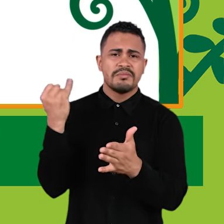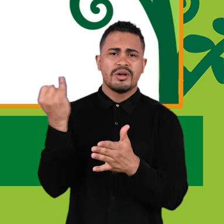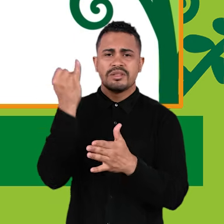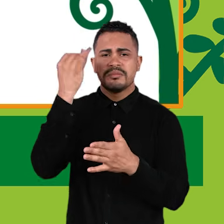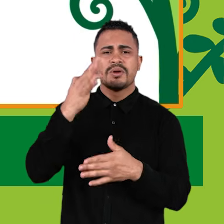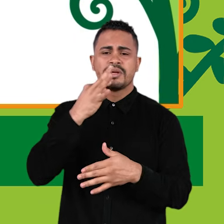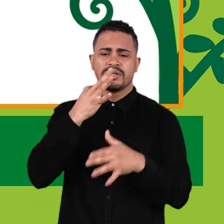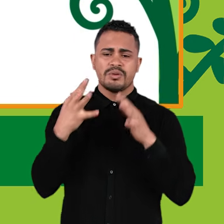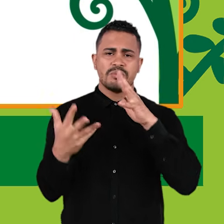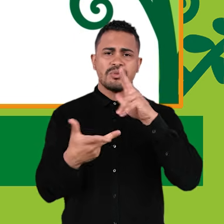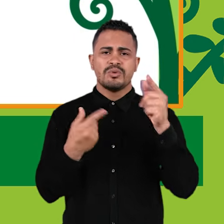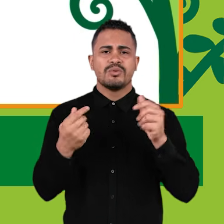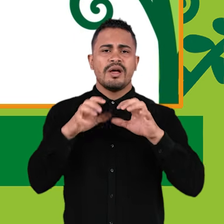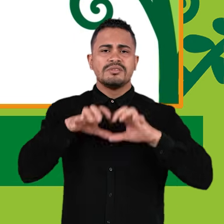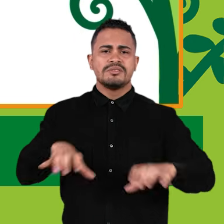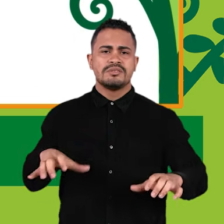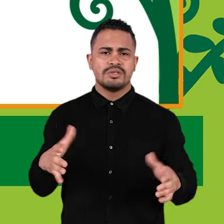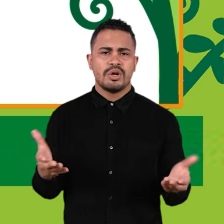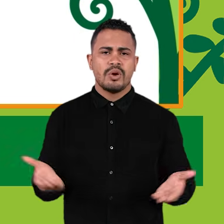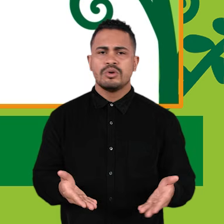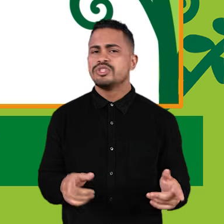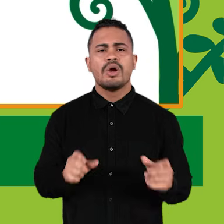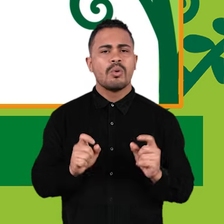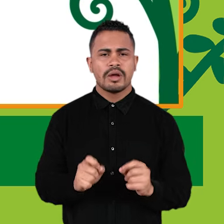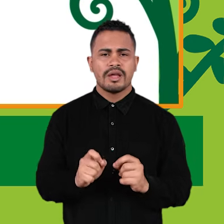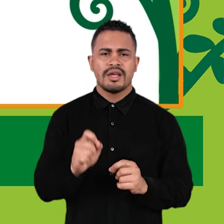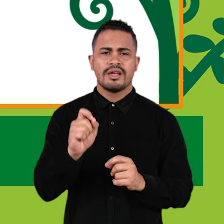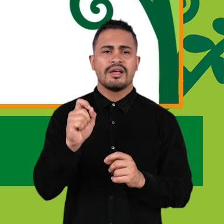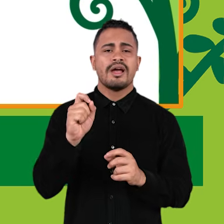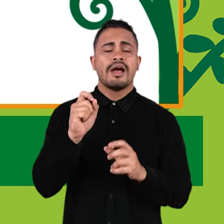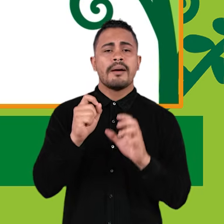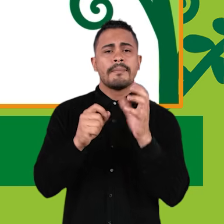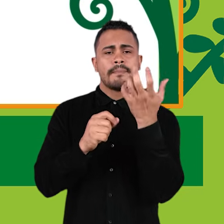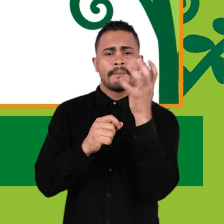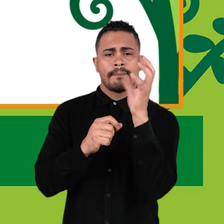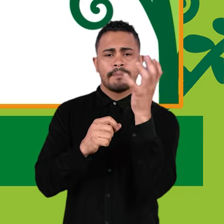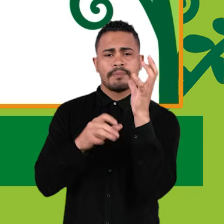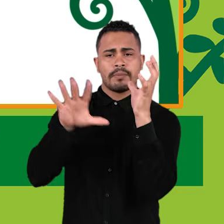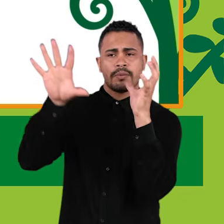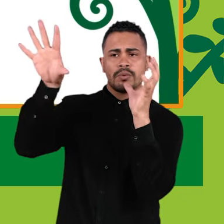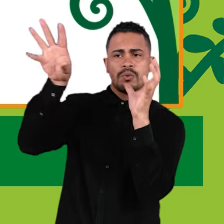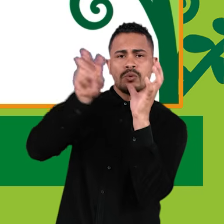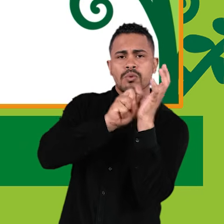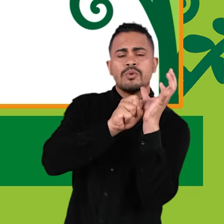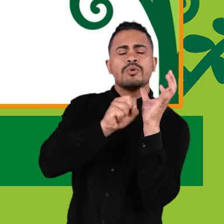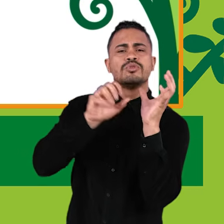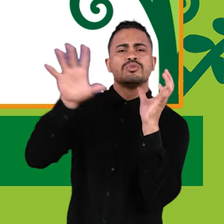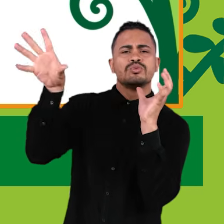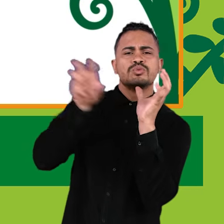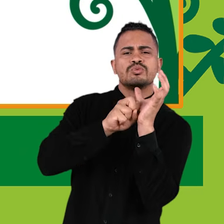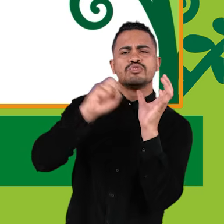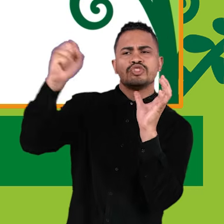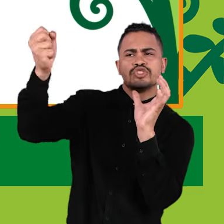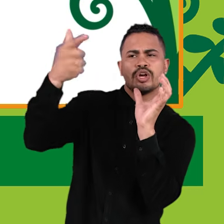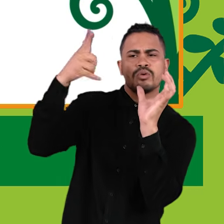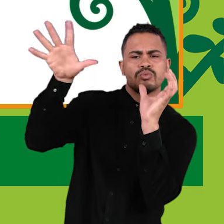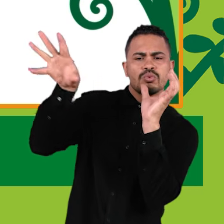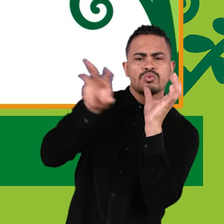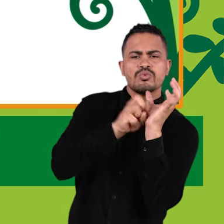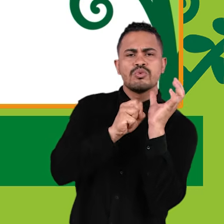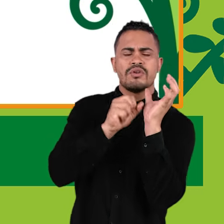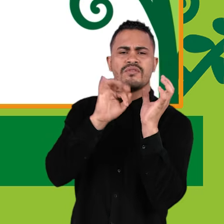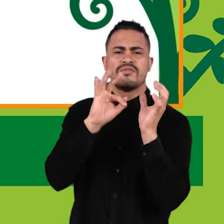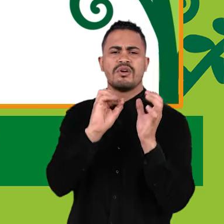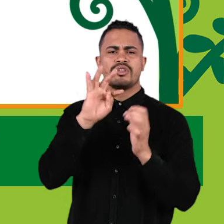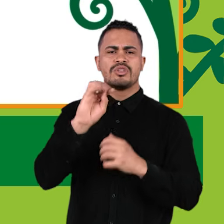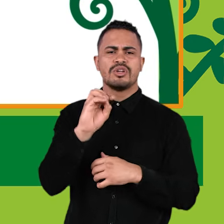gente conhecer o nosso planeta como ele é hoje, que é a fotossíntese. Então, na fotossíntese você vai ter ali, uma das principais consequências da